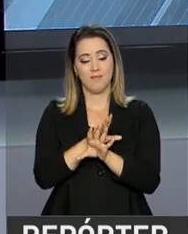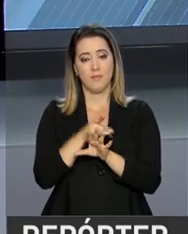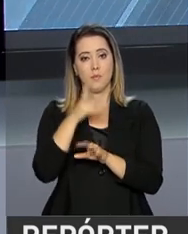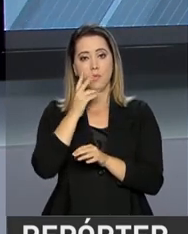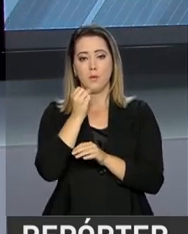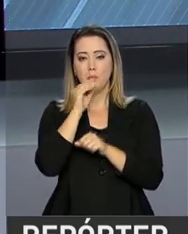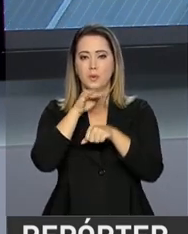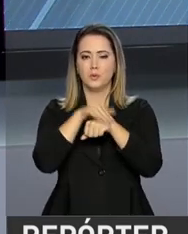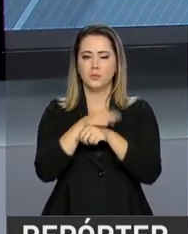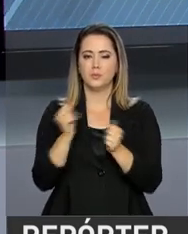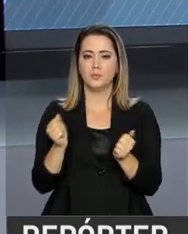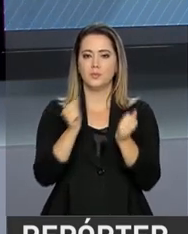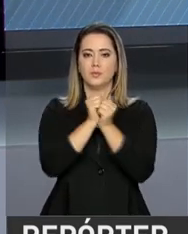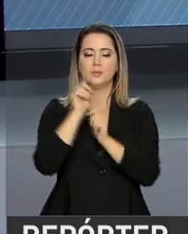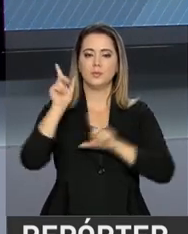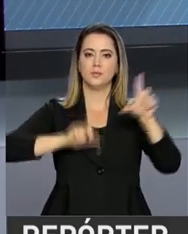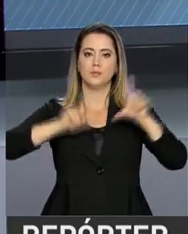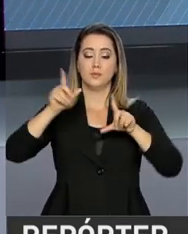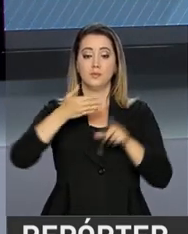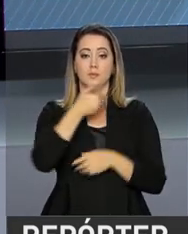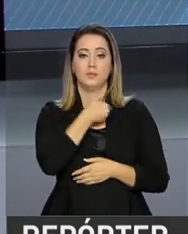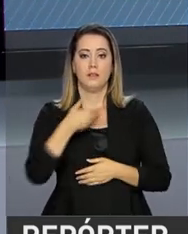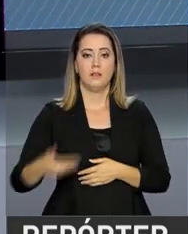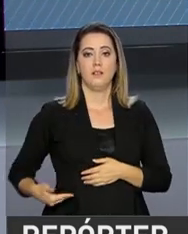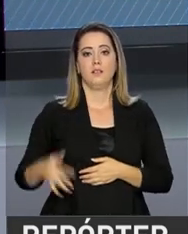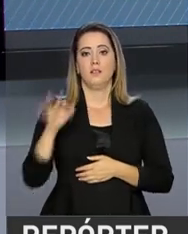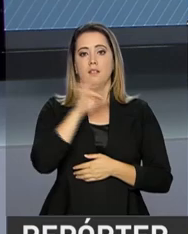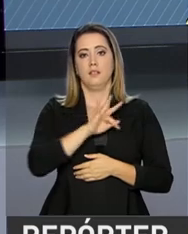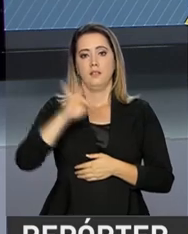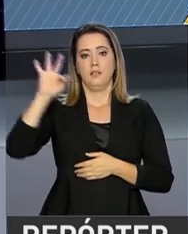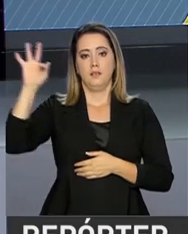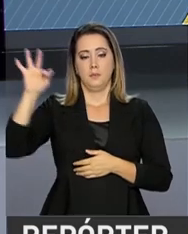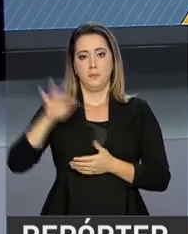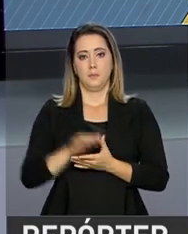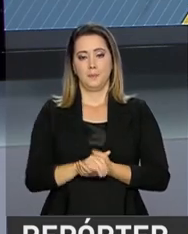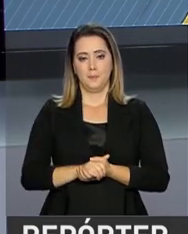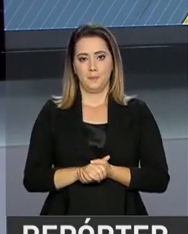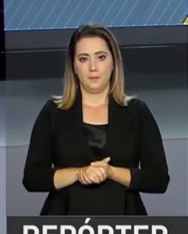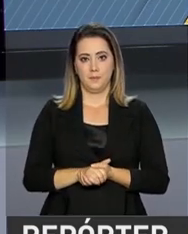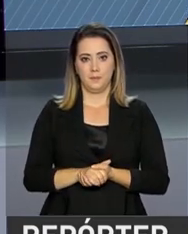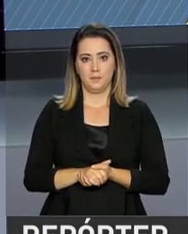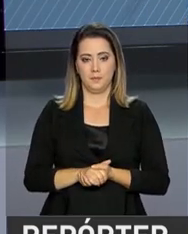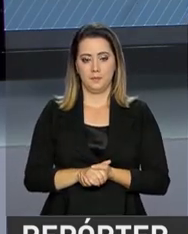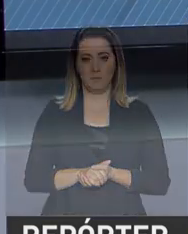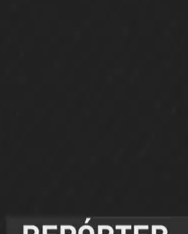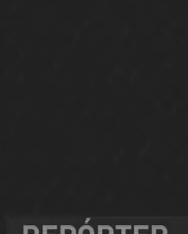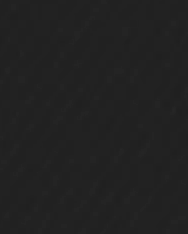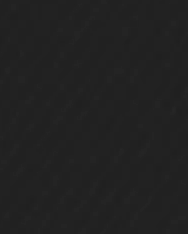Uma boa noite para você e continue com a gente aqui na NBR, a TV do Governo Federal.